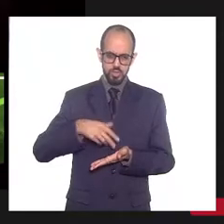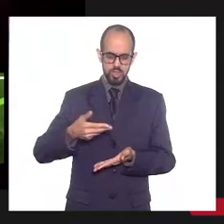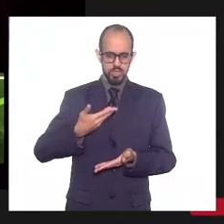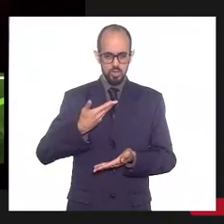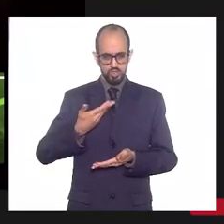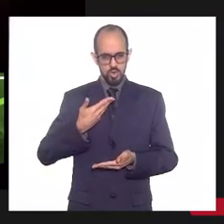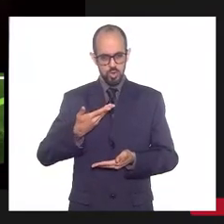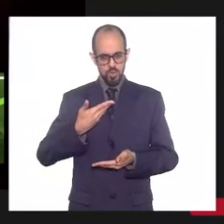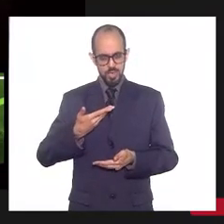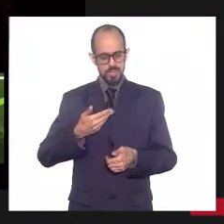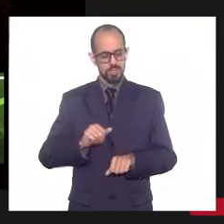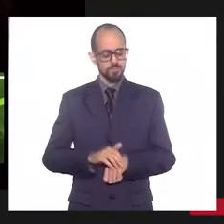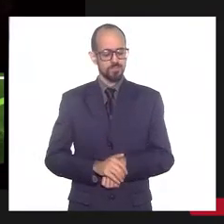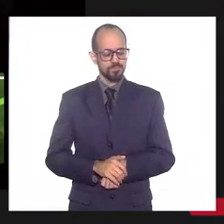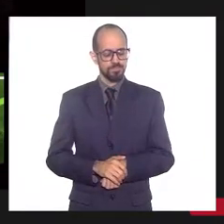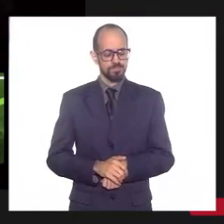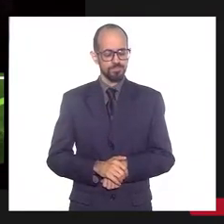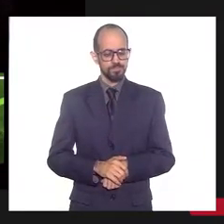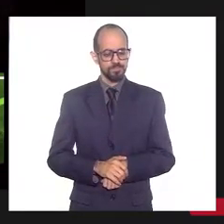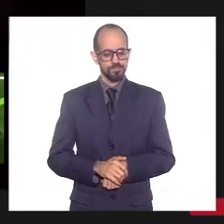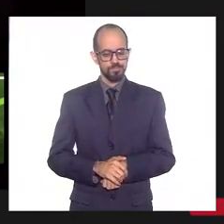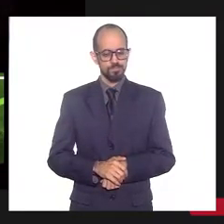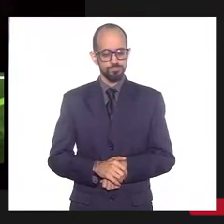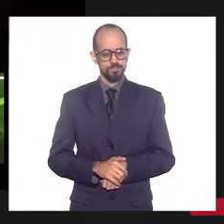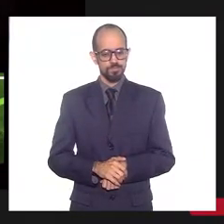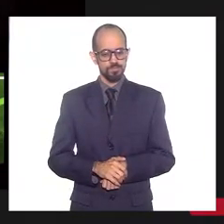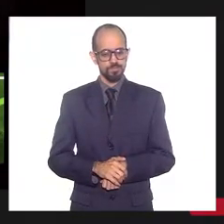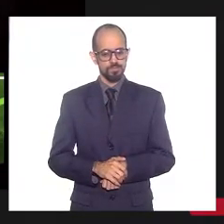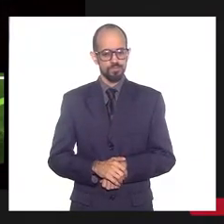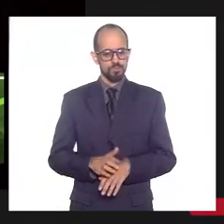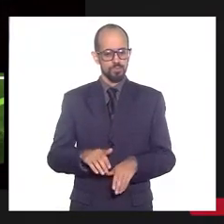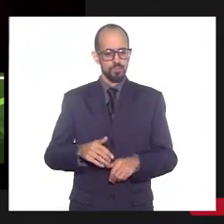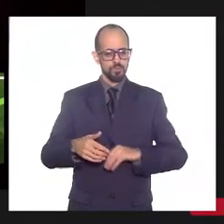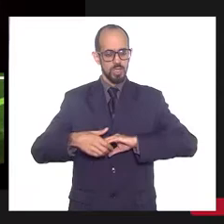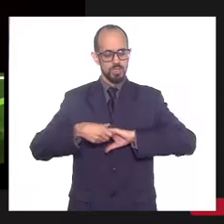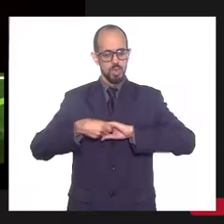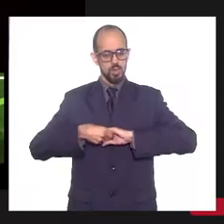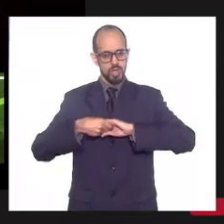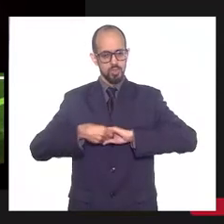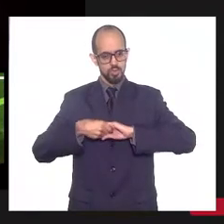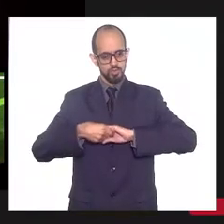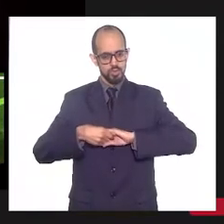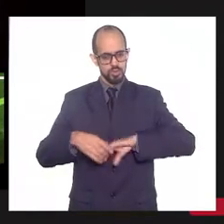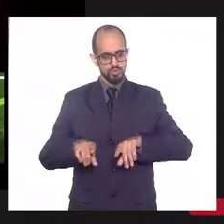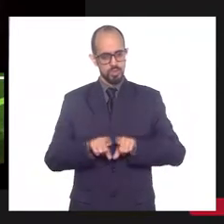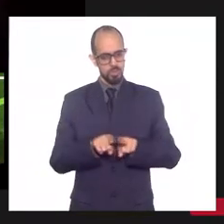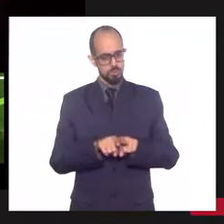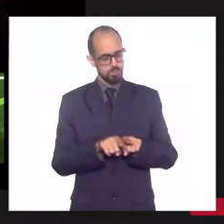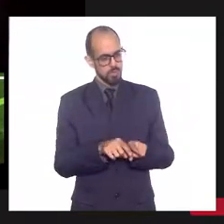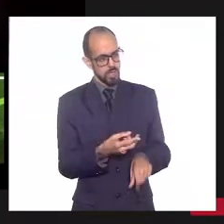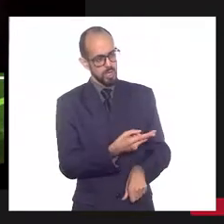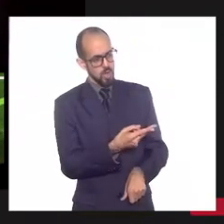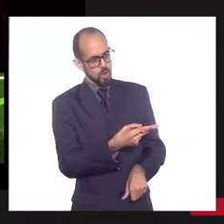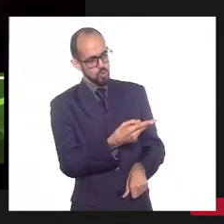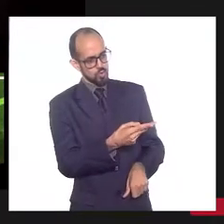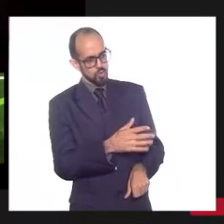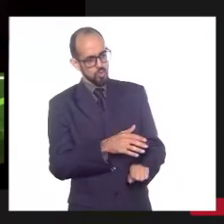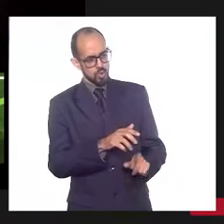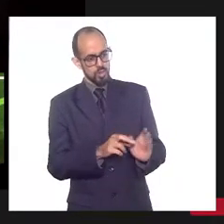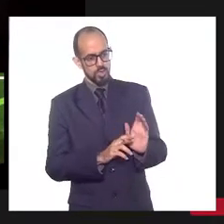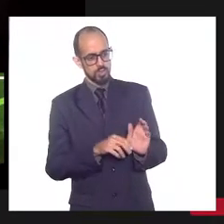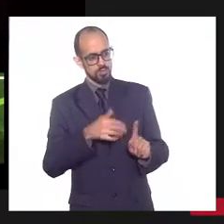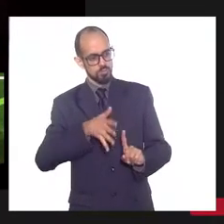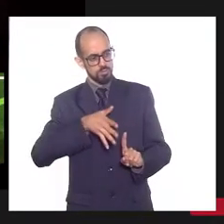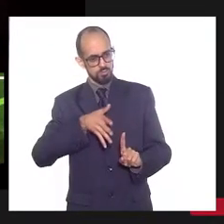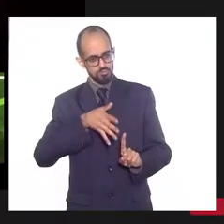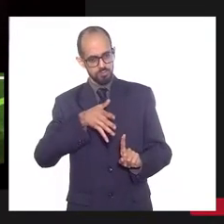conversa é minhas saudações já é bom e Margareth Xangô Tu